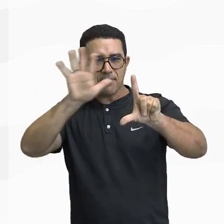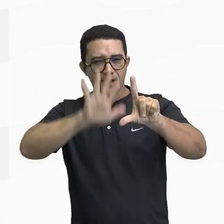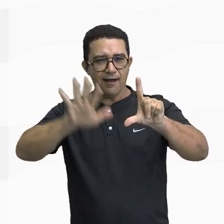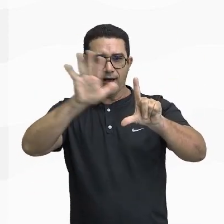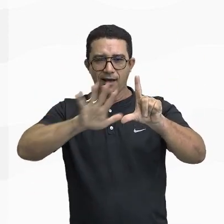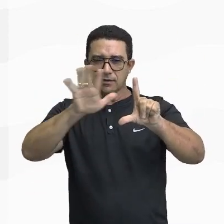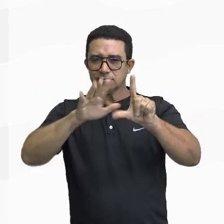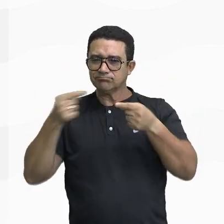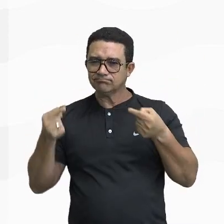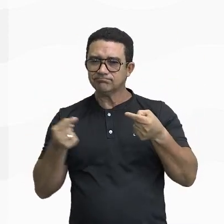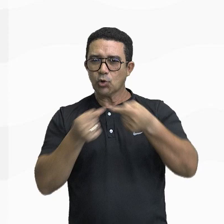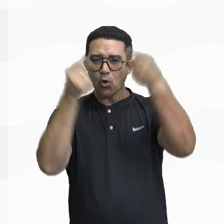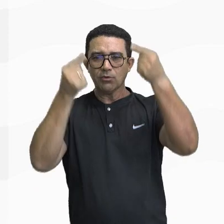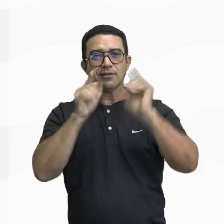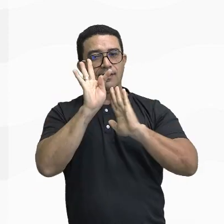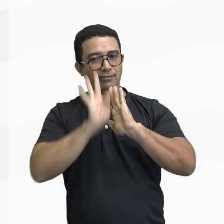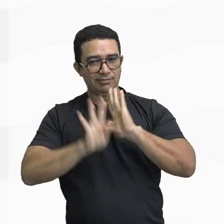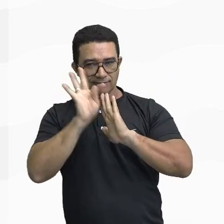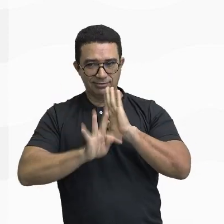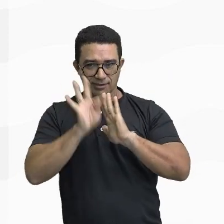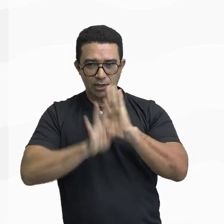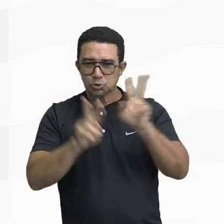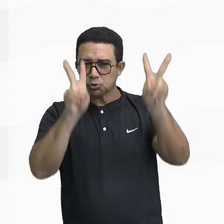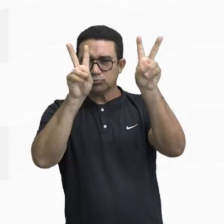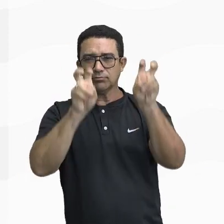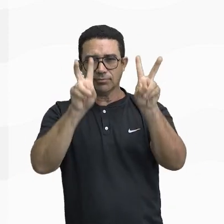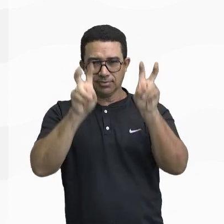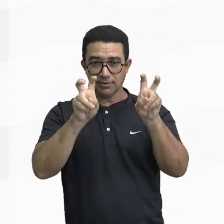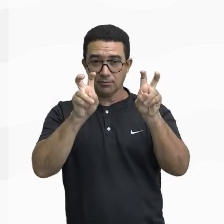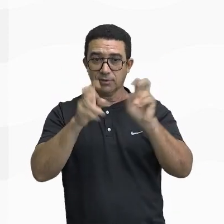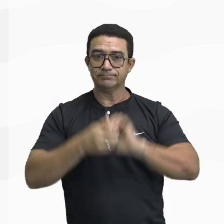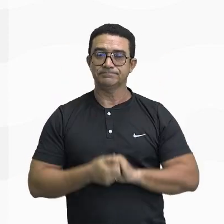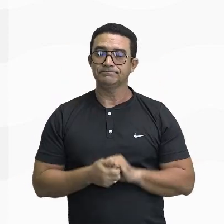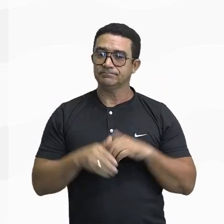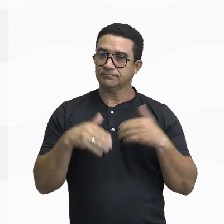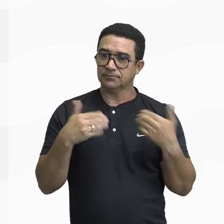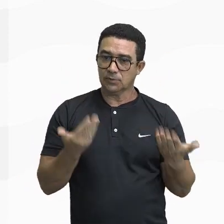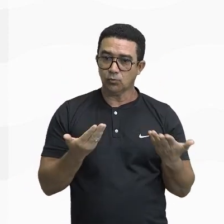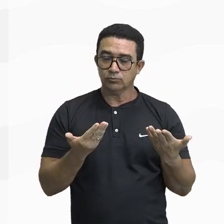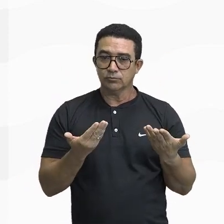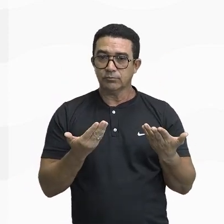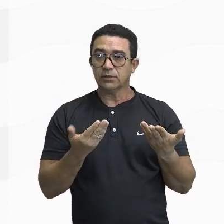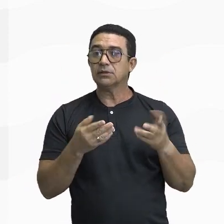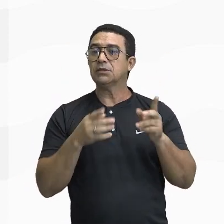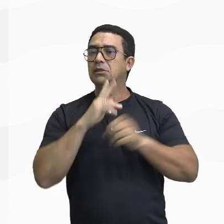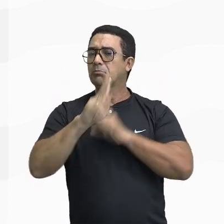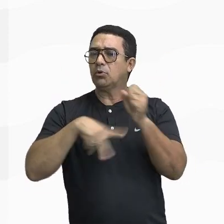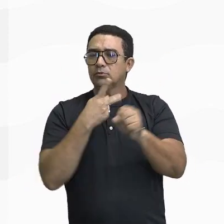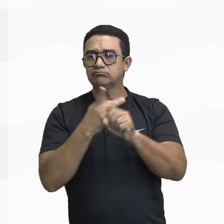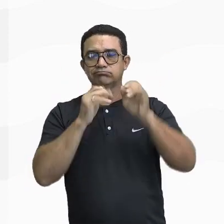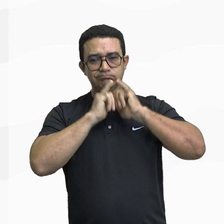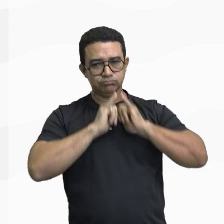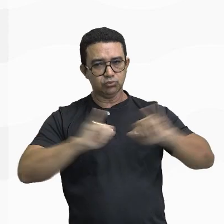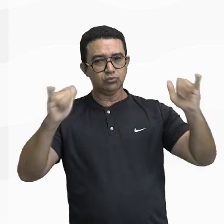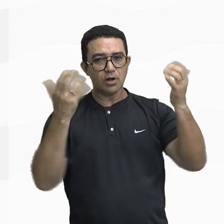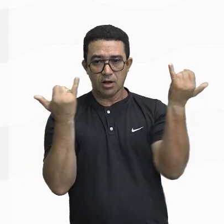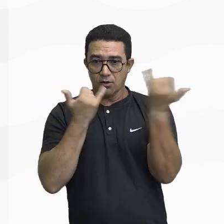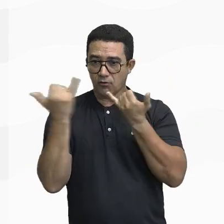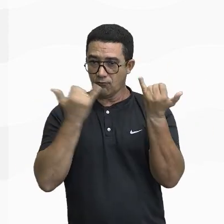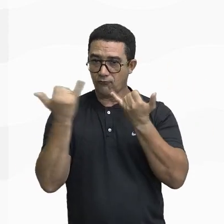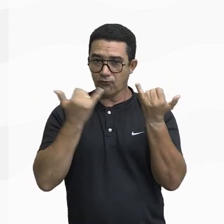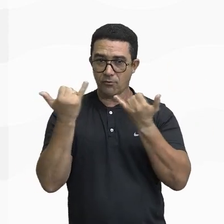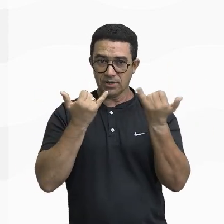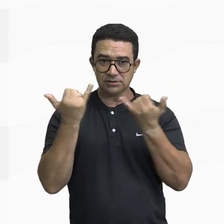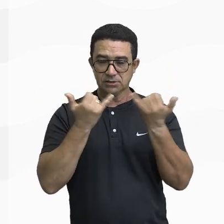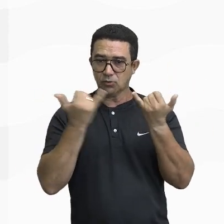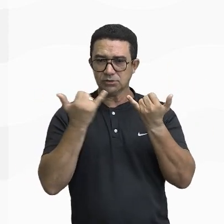que combinavam o texto e o assunto central para poder transmitir as informações e